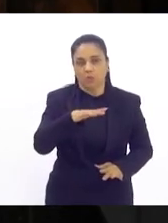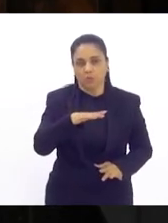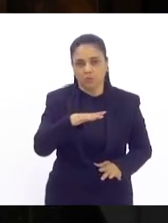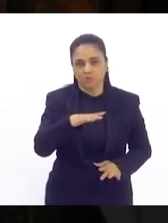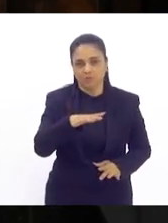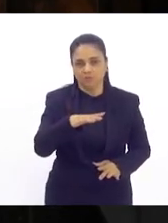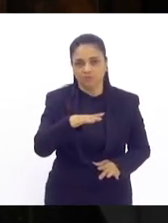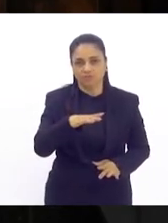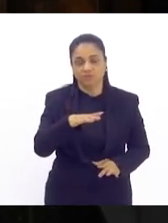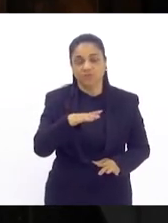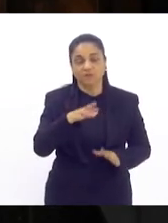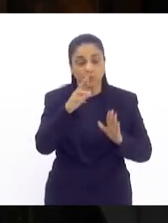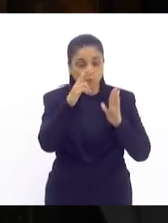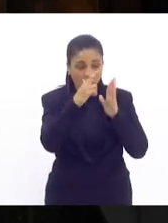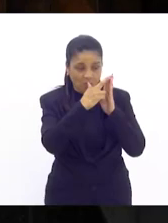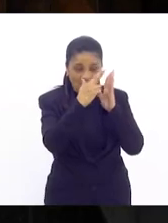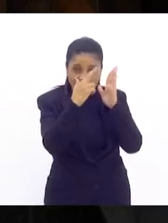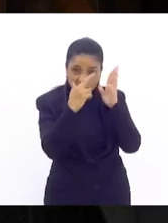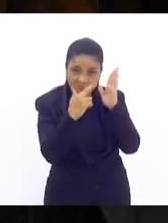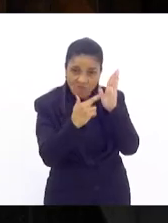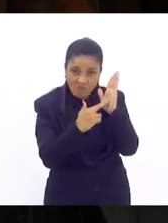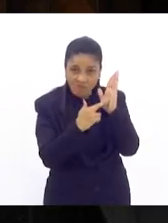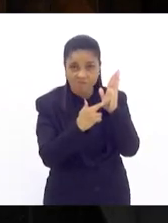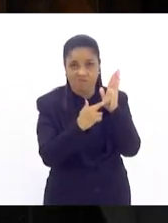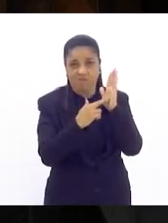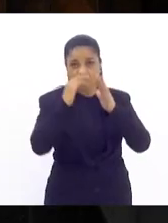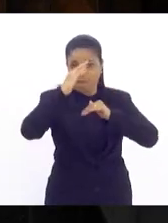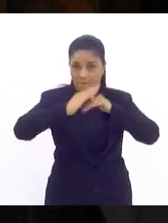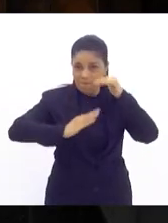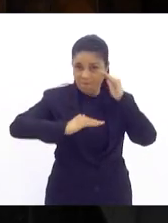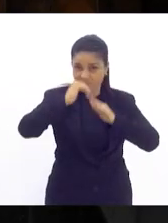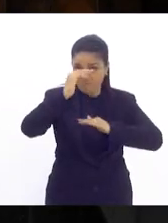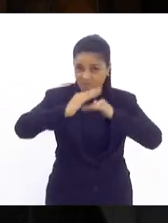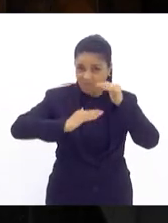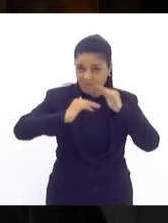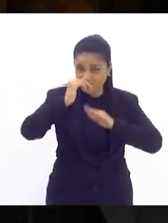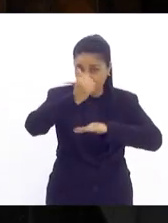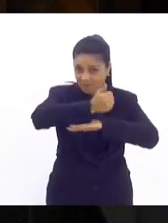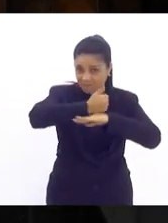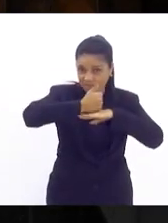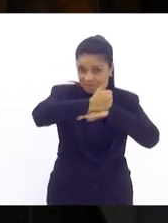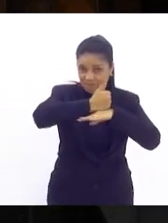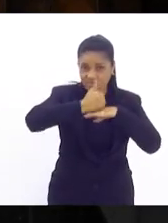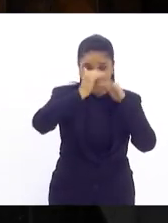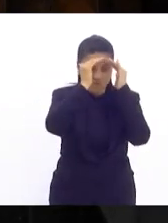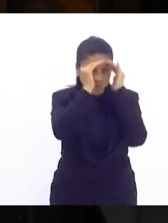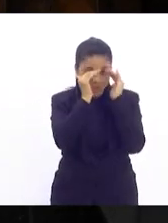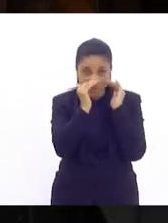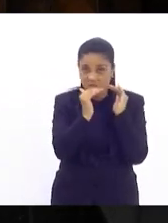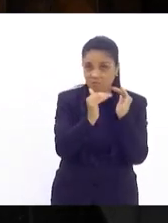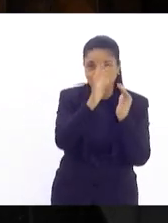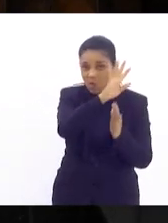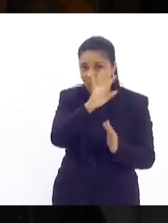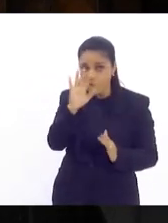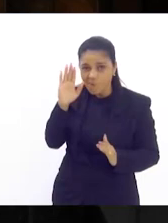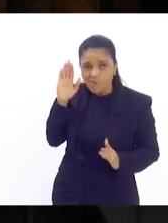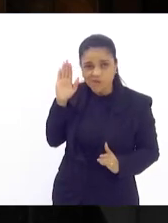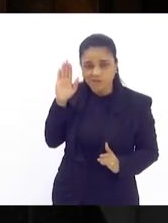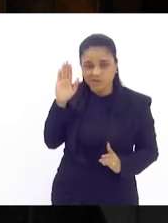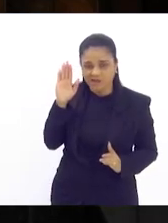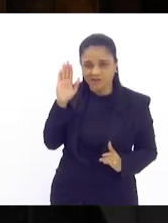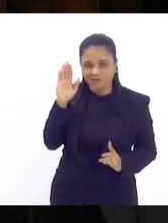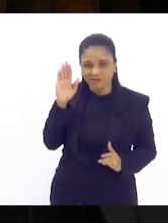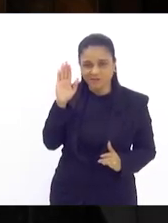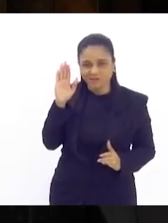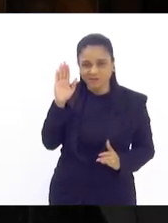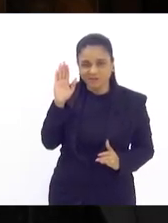e a liturgia do cargo mostra que o respeito ao mandato e parte